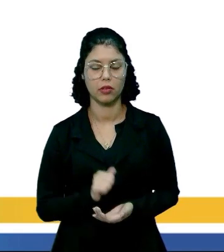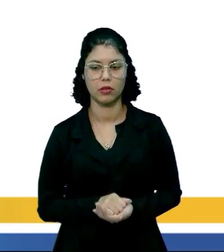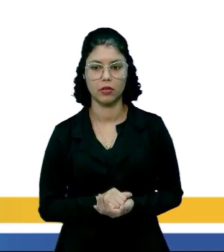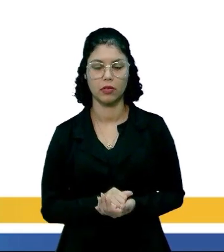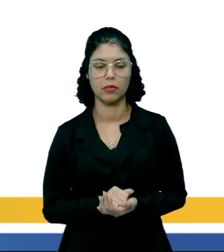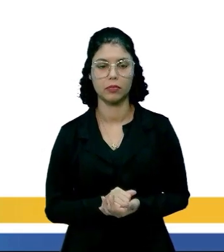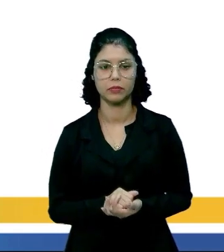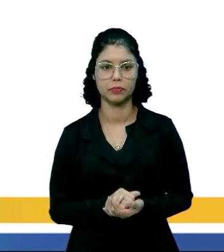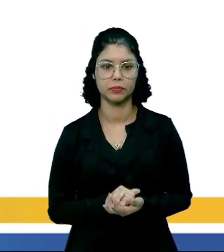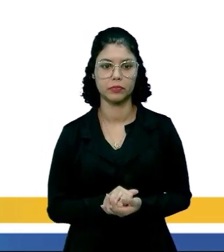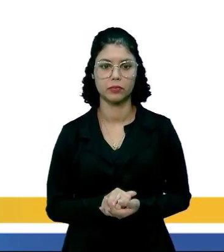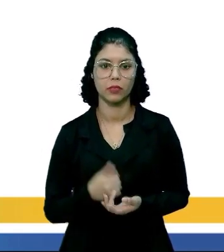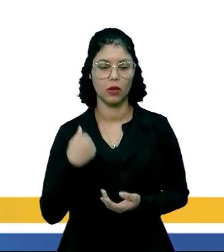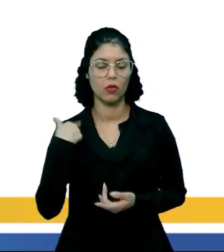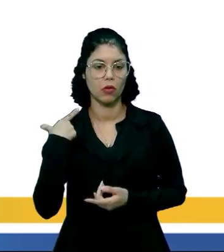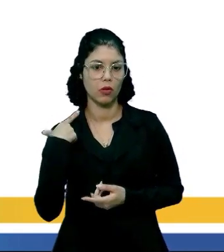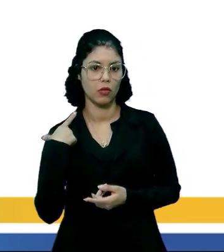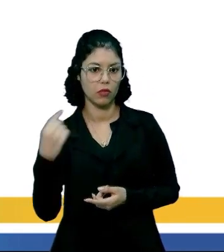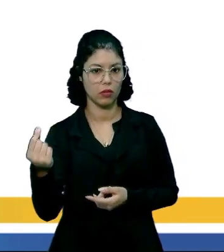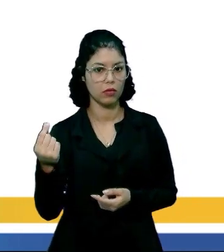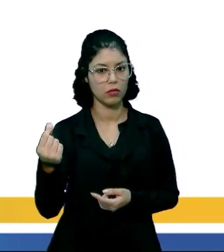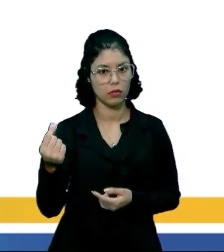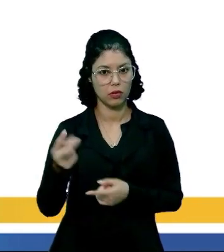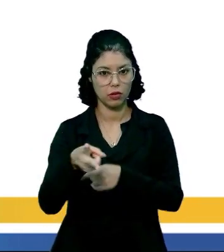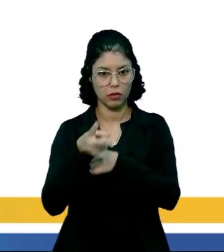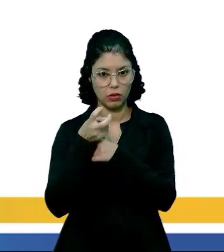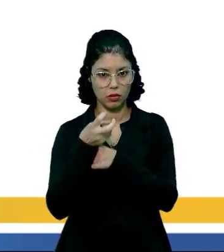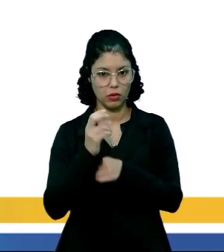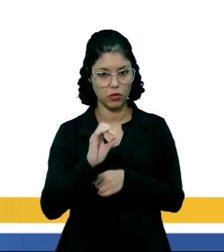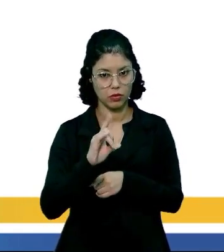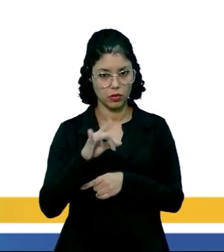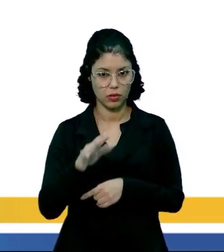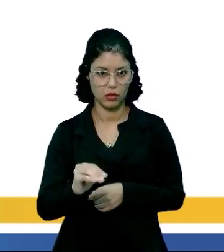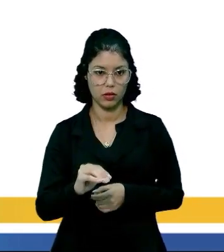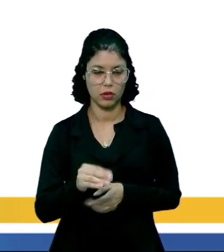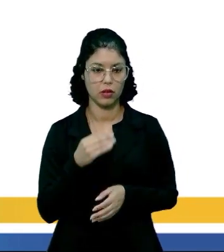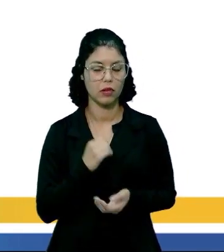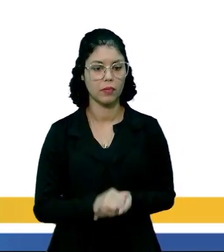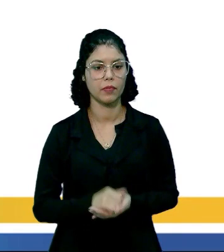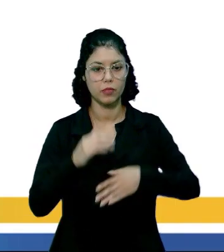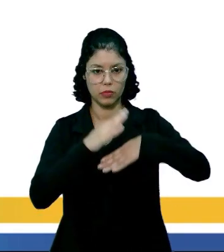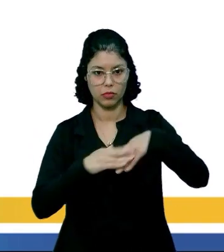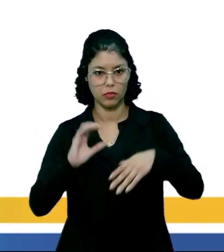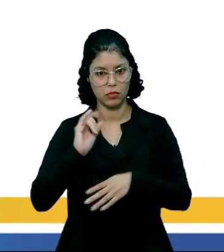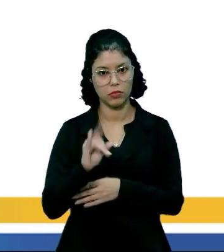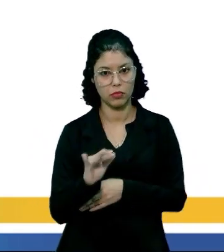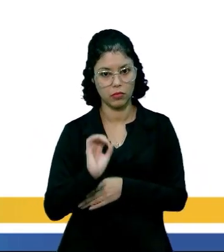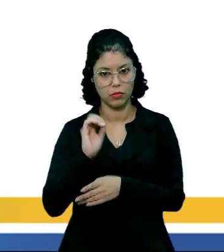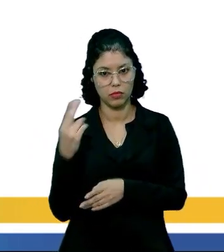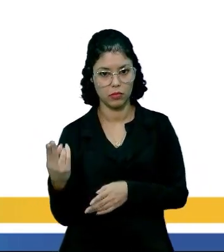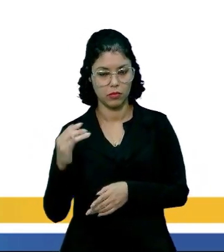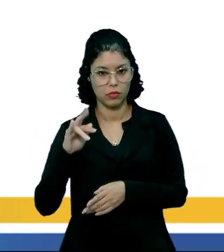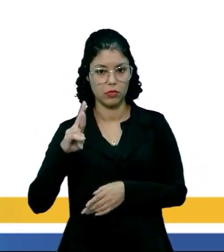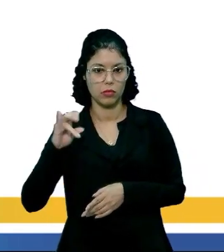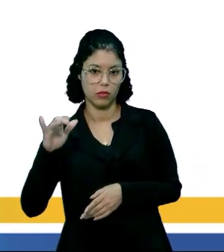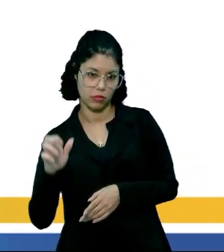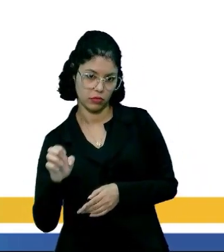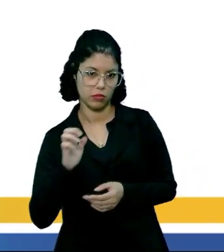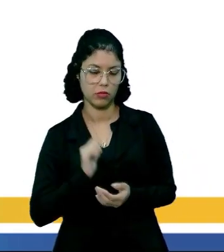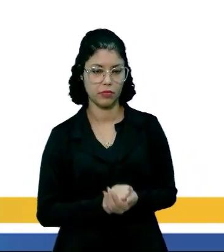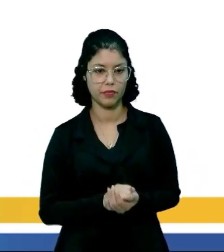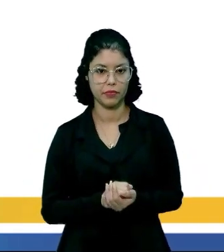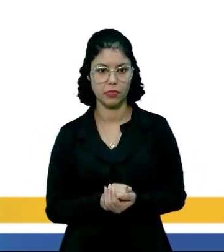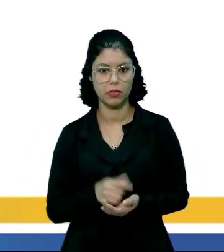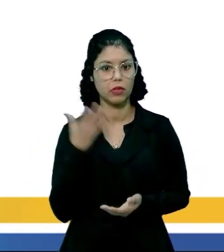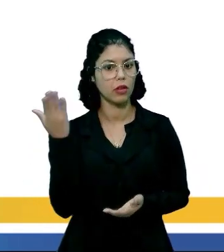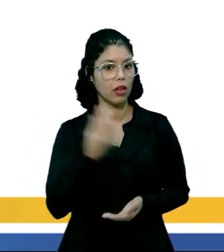e estiola. E eu vou buscar o ópio que consola, um oriente ao oriente do